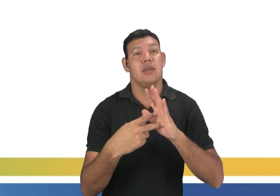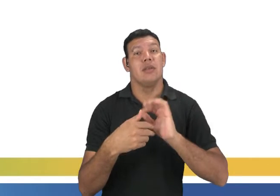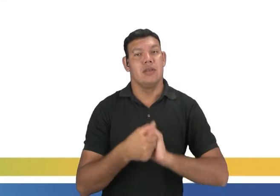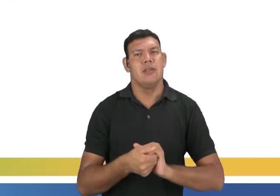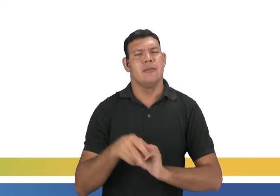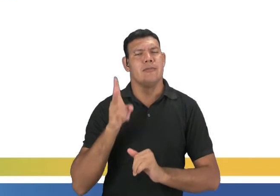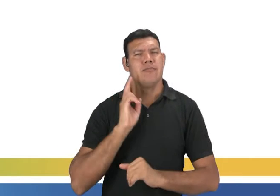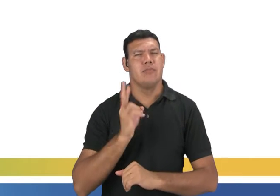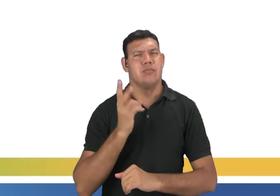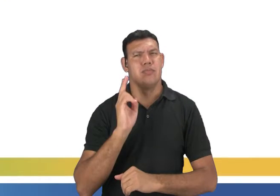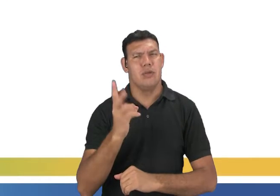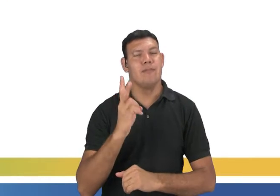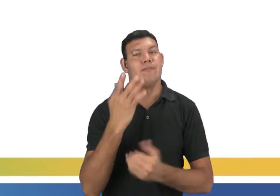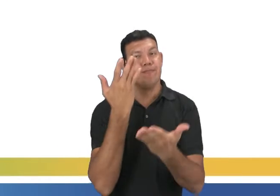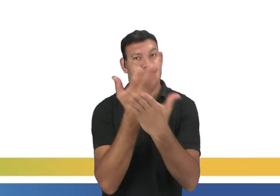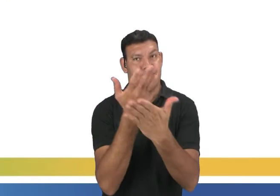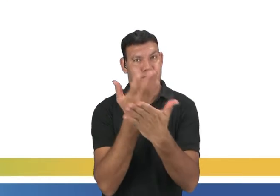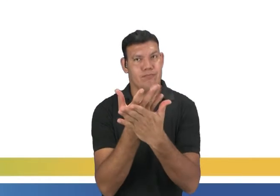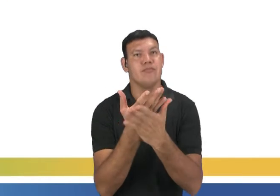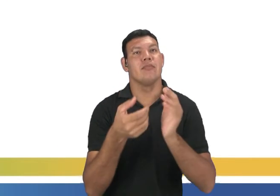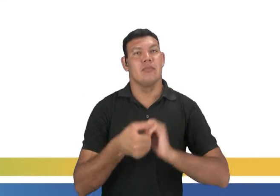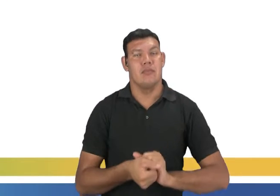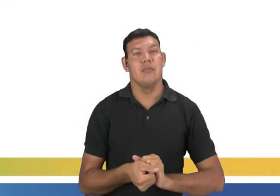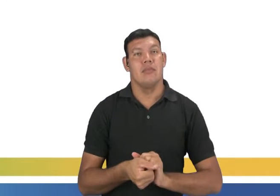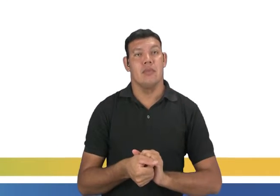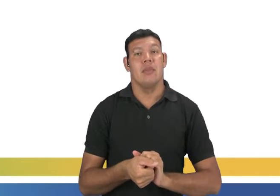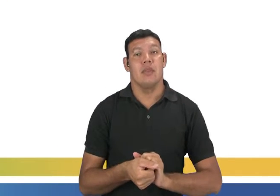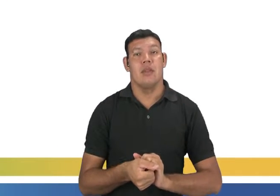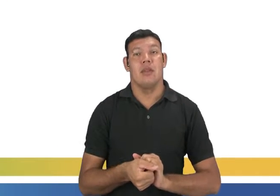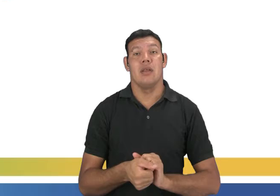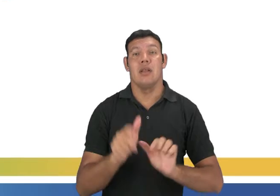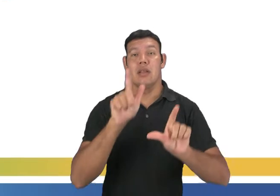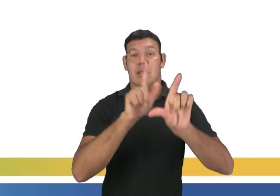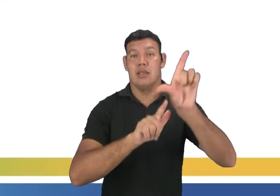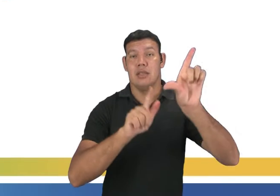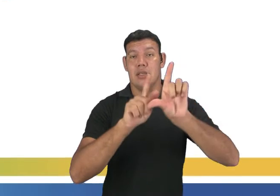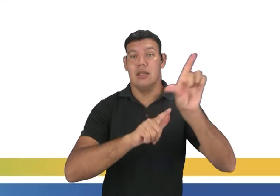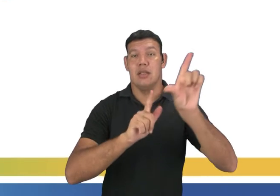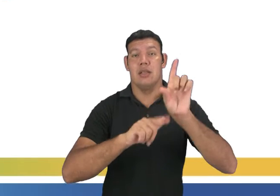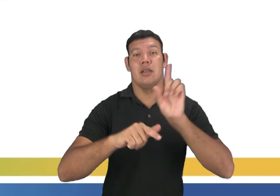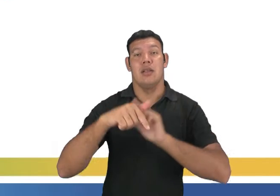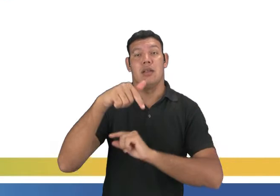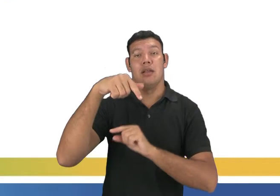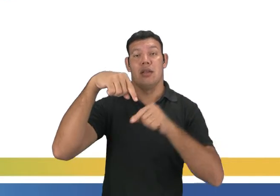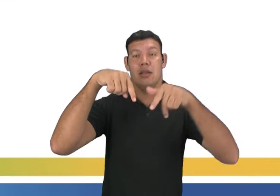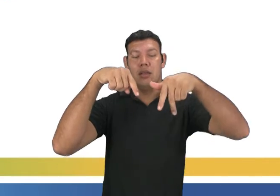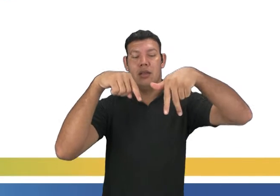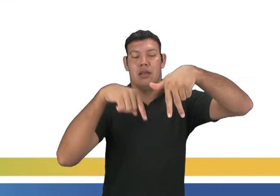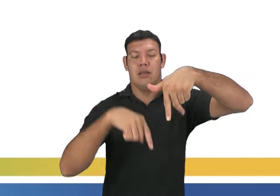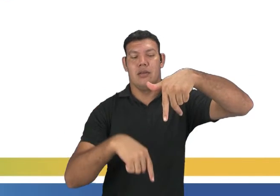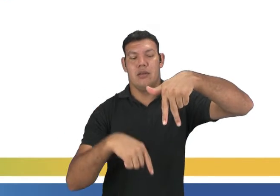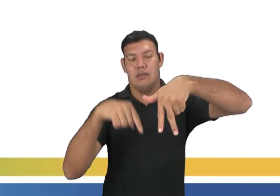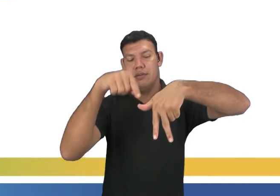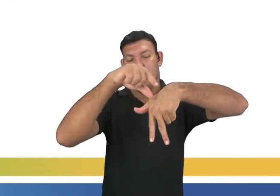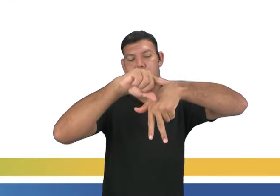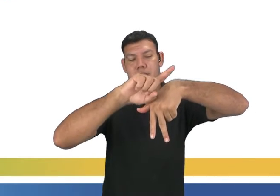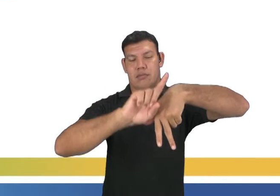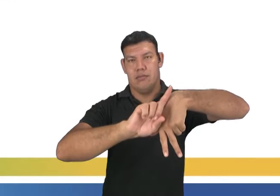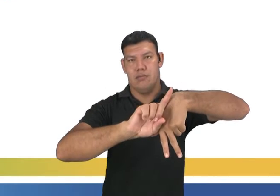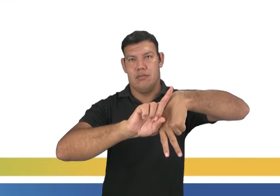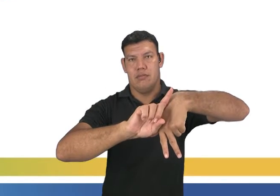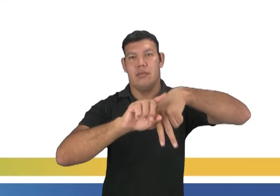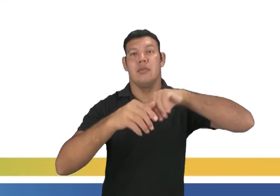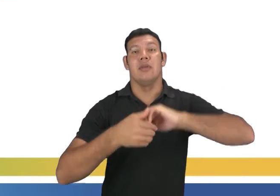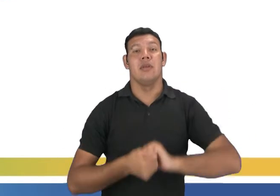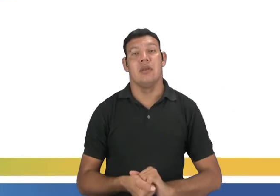repetindo ao longo do estudo. Essa distância aí, pessoal, é representada por esse símbolo. É uma letra, parece um Y